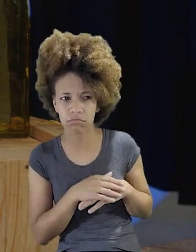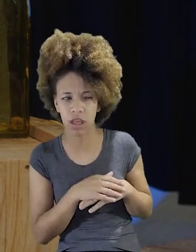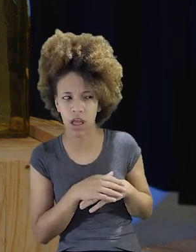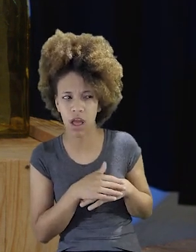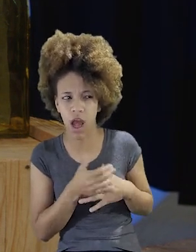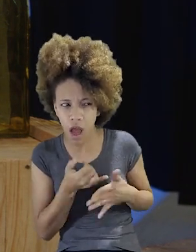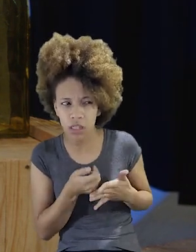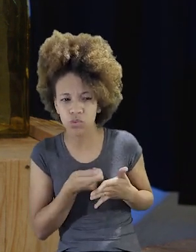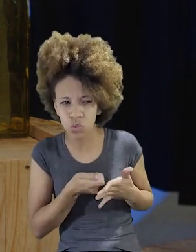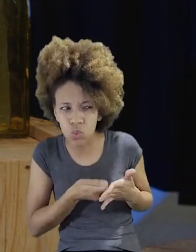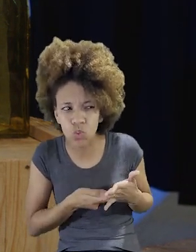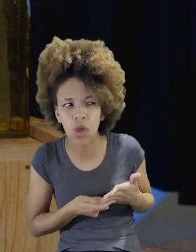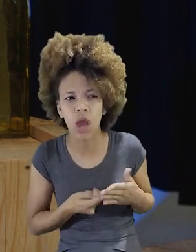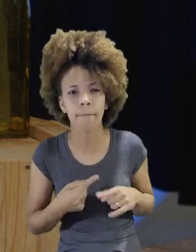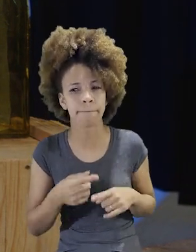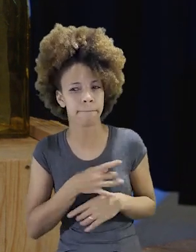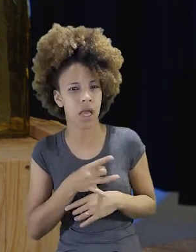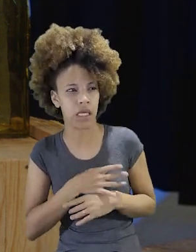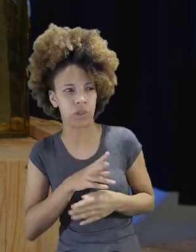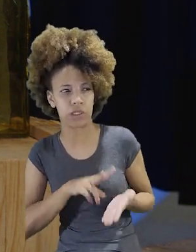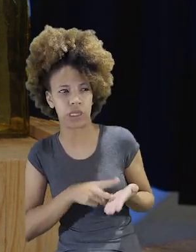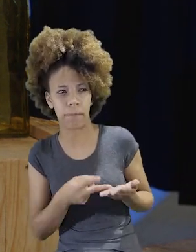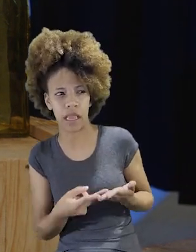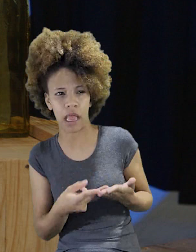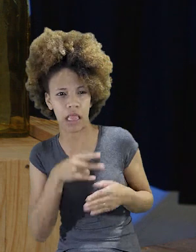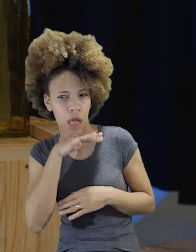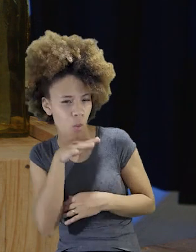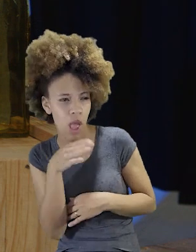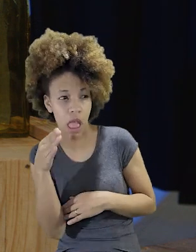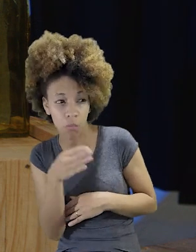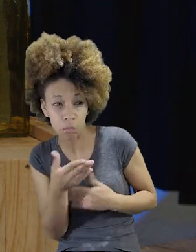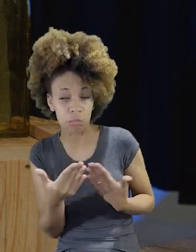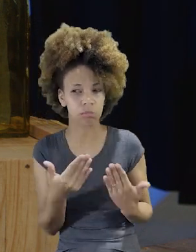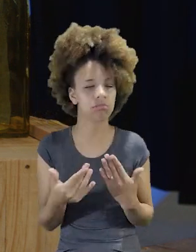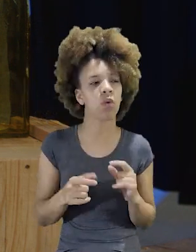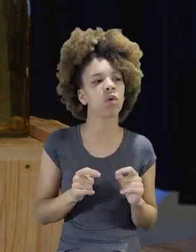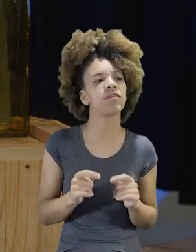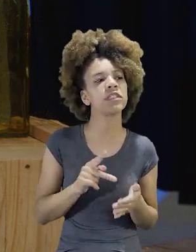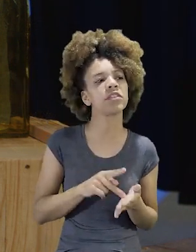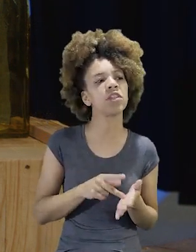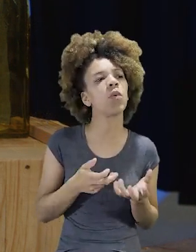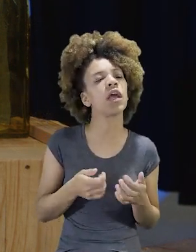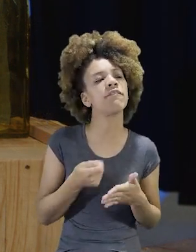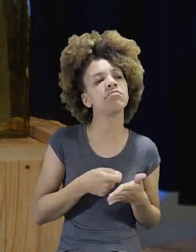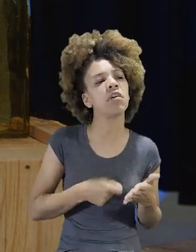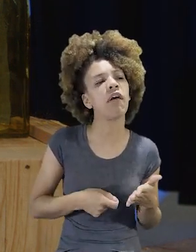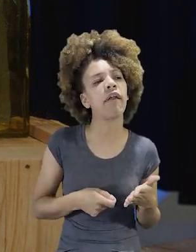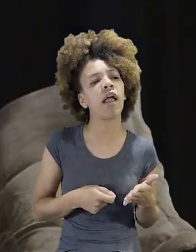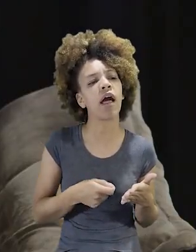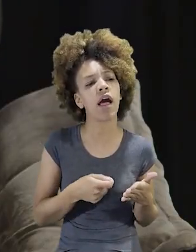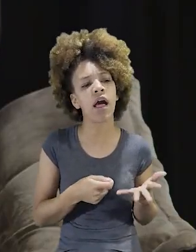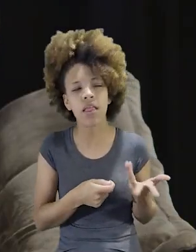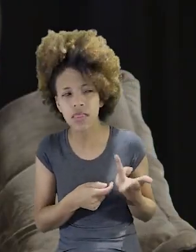não segura um pouco mais a caneta porque você tem medo de ser mal interpretada E isso não compromete o que você